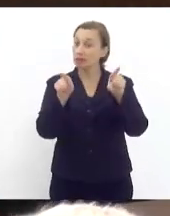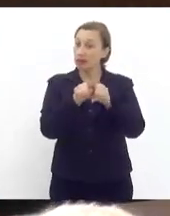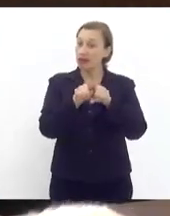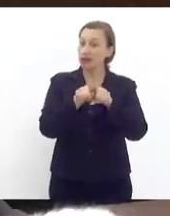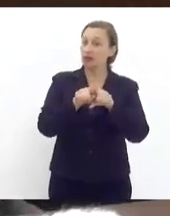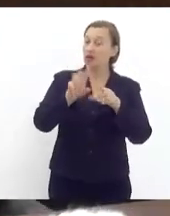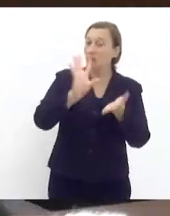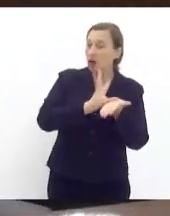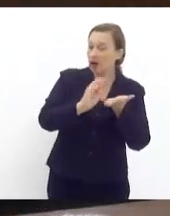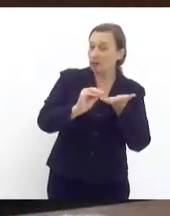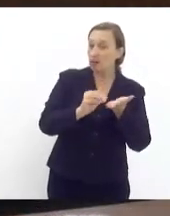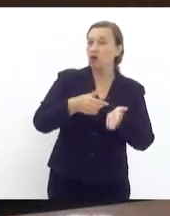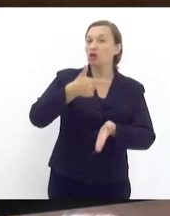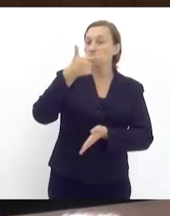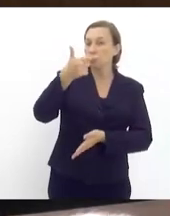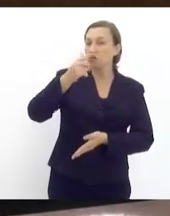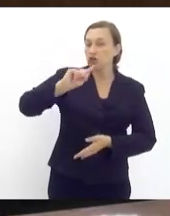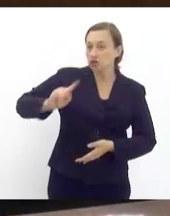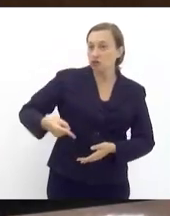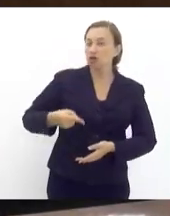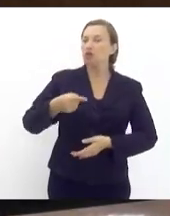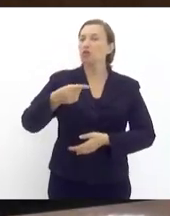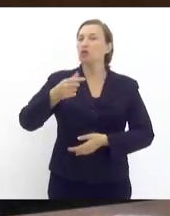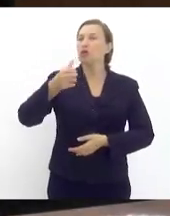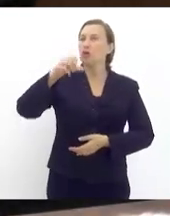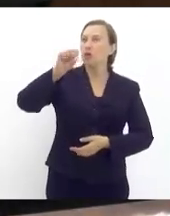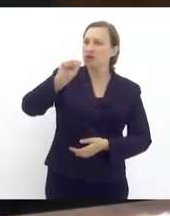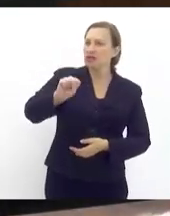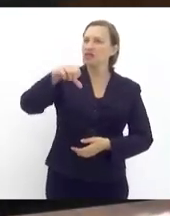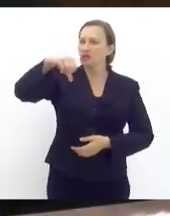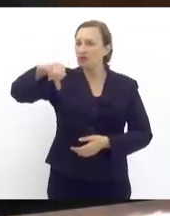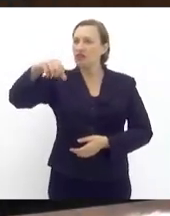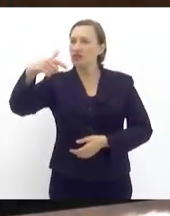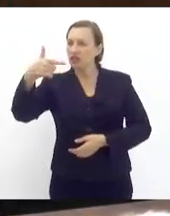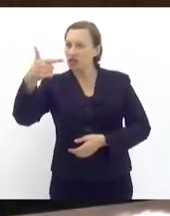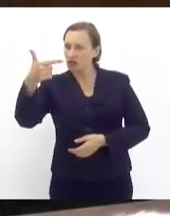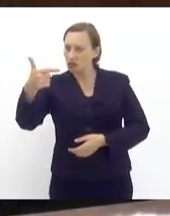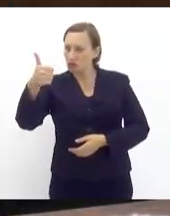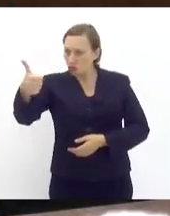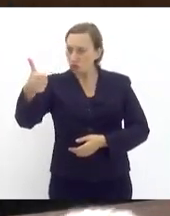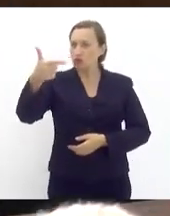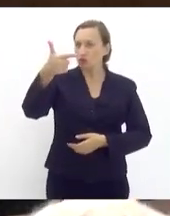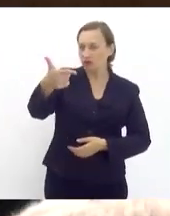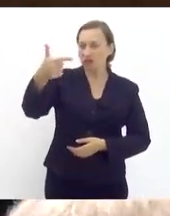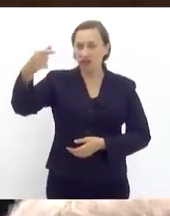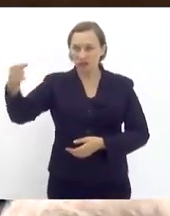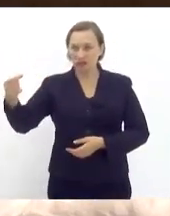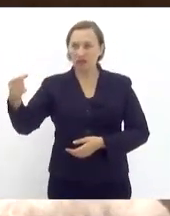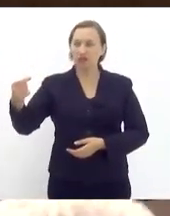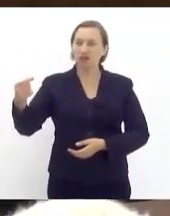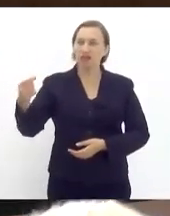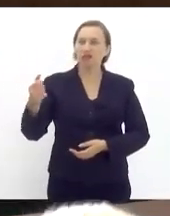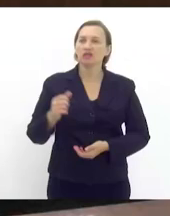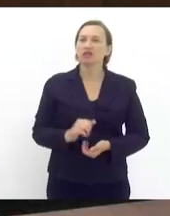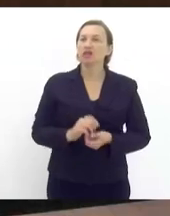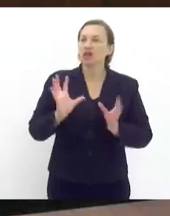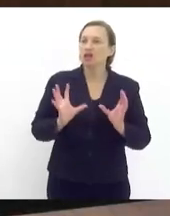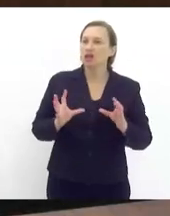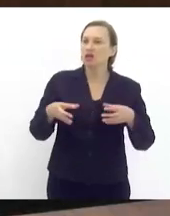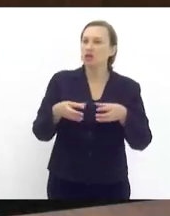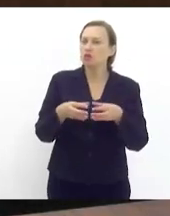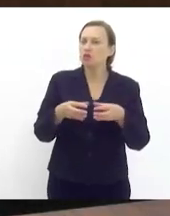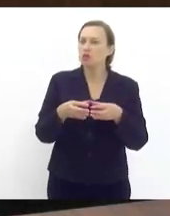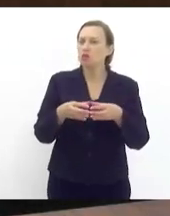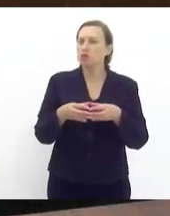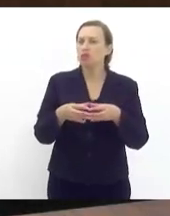em pauta é um número é 2.891 de 2020 é um projeto de lei coletivo inclusive